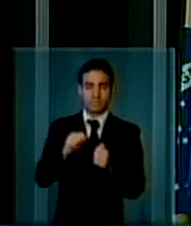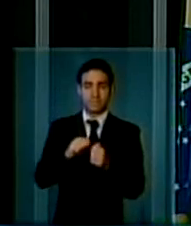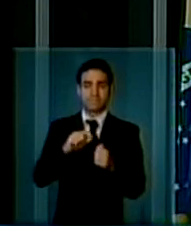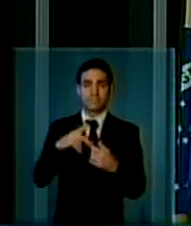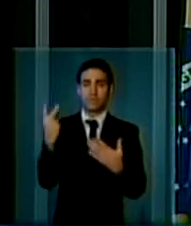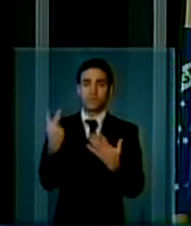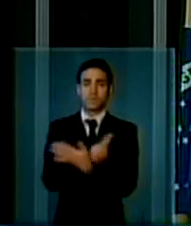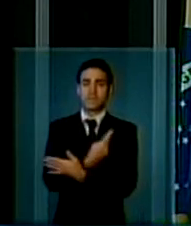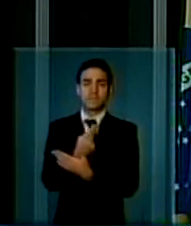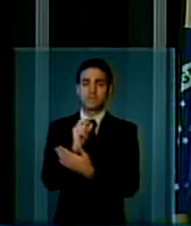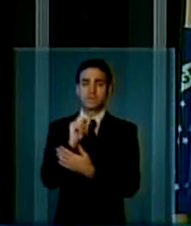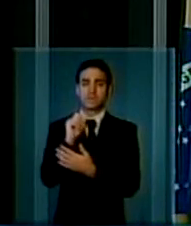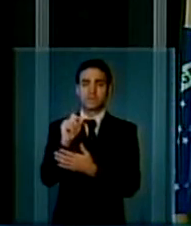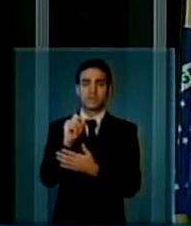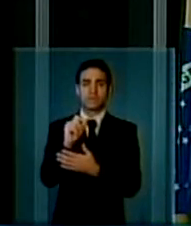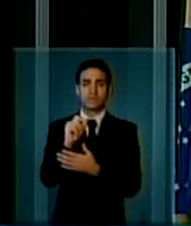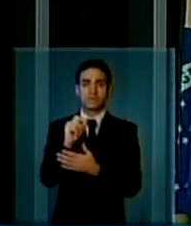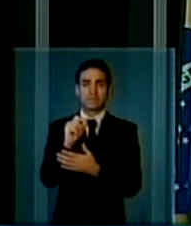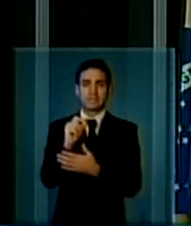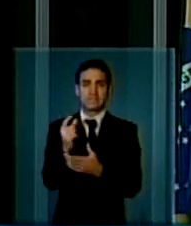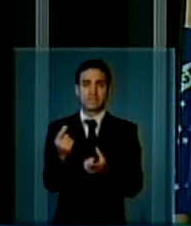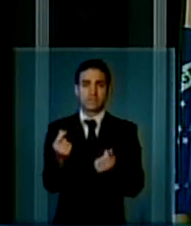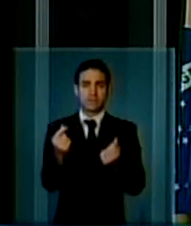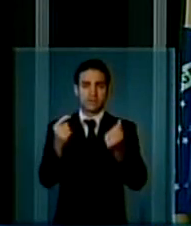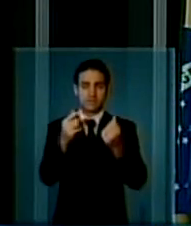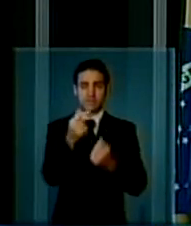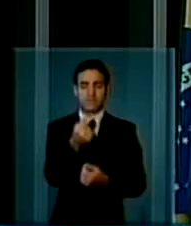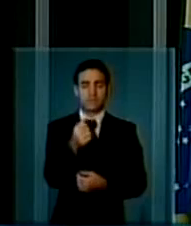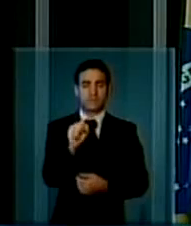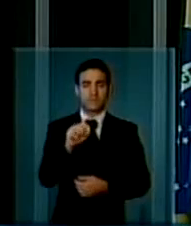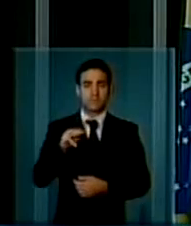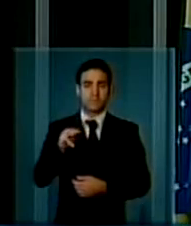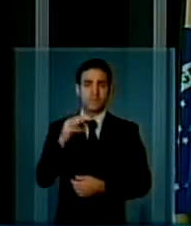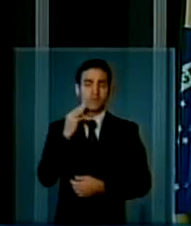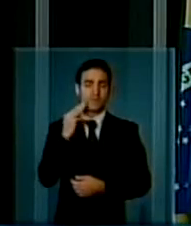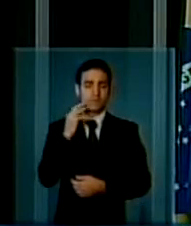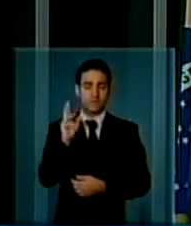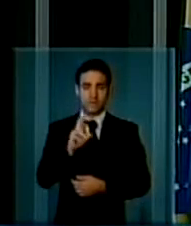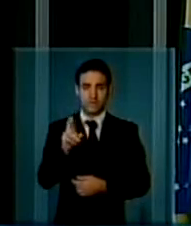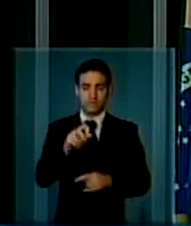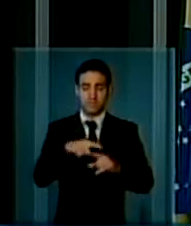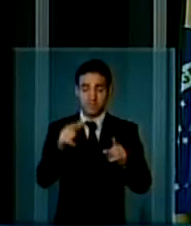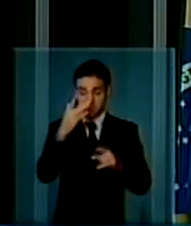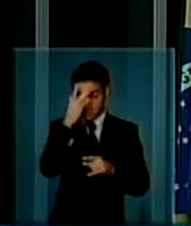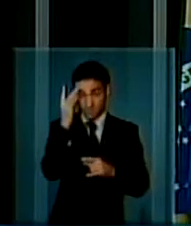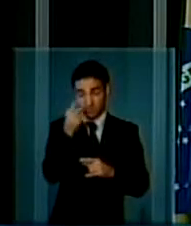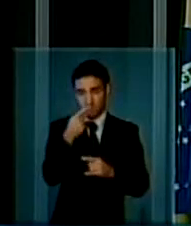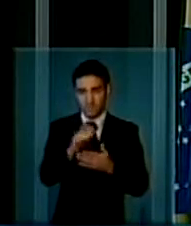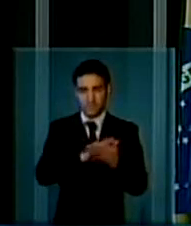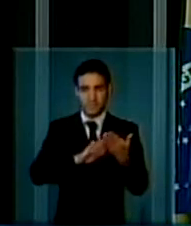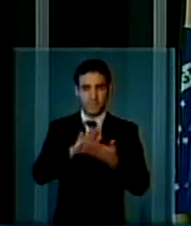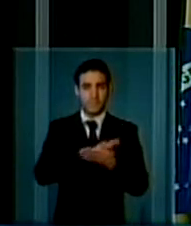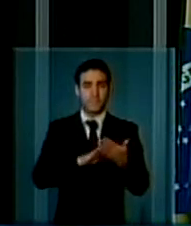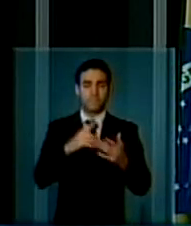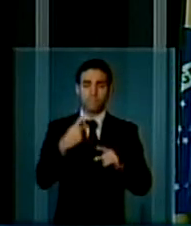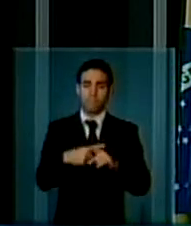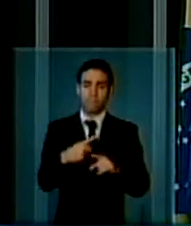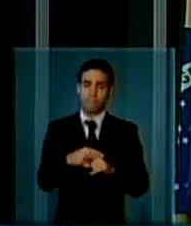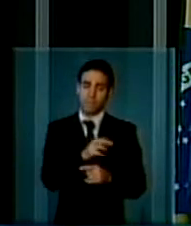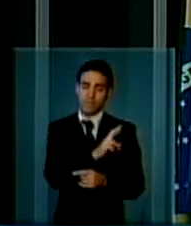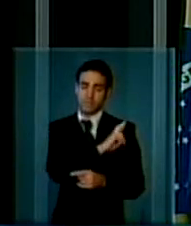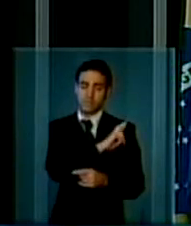aproximadamente 78 bilhões de reais. Naquele instante, ninguém acusou esse fato, pois cabia ao governo salvar